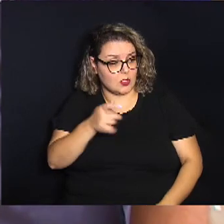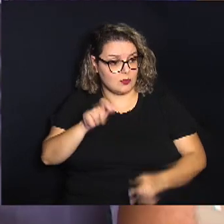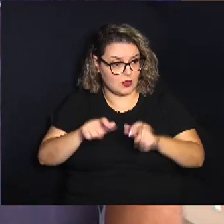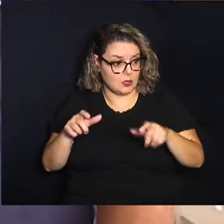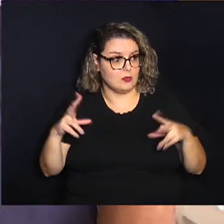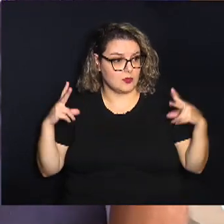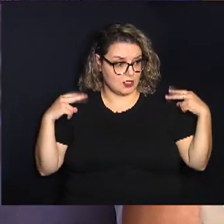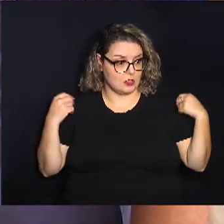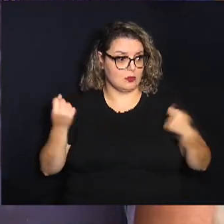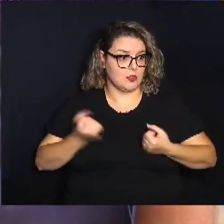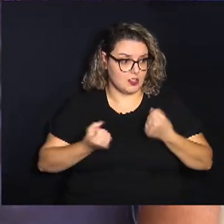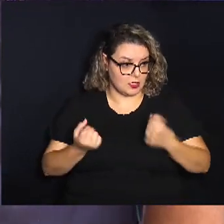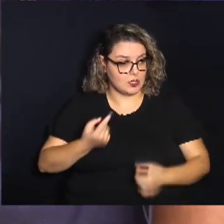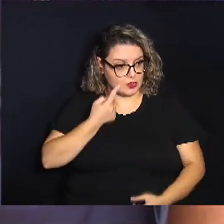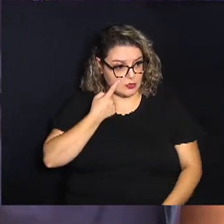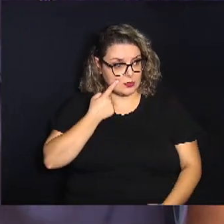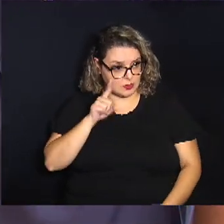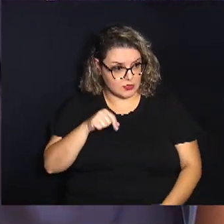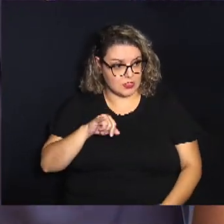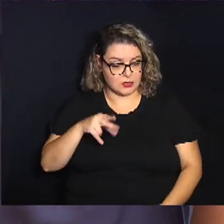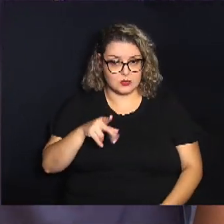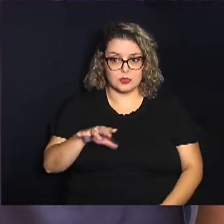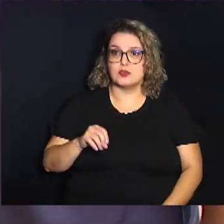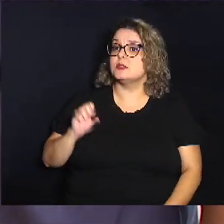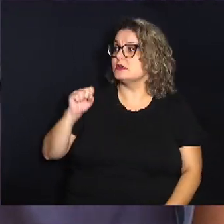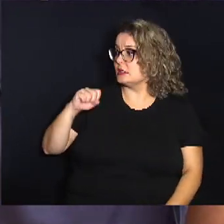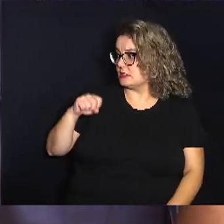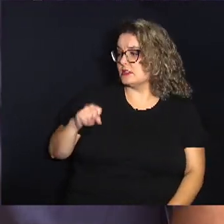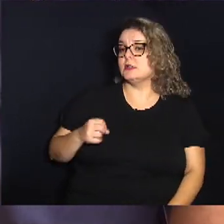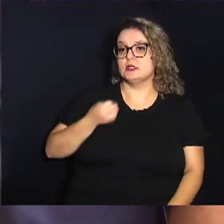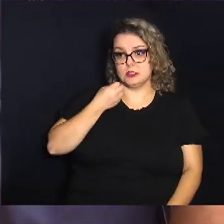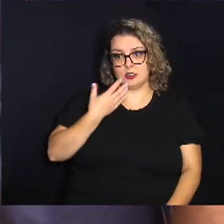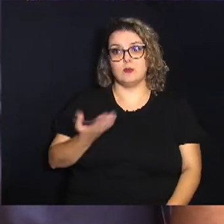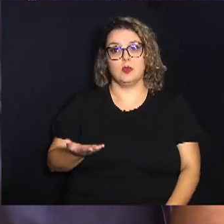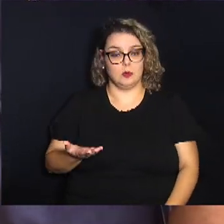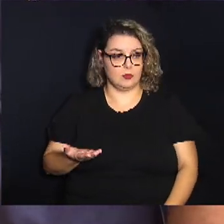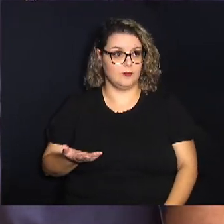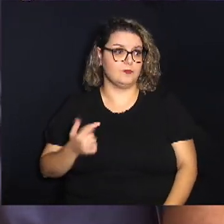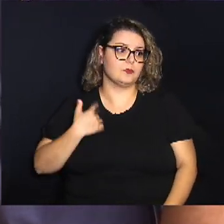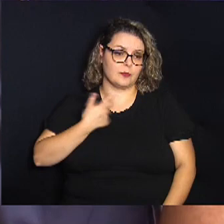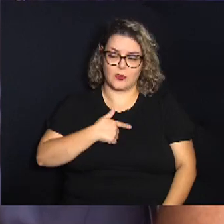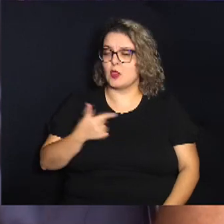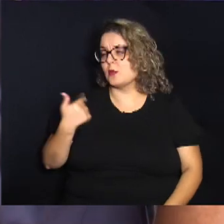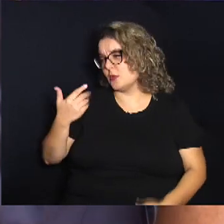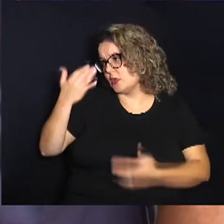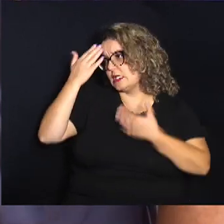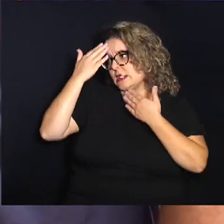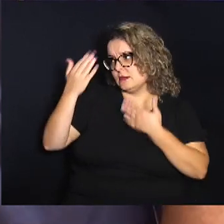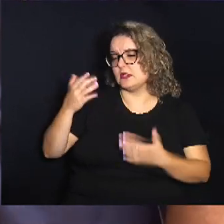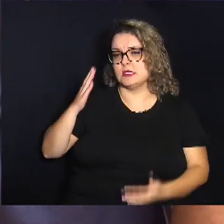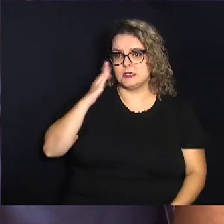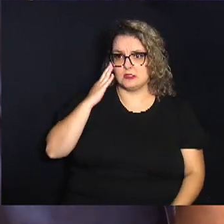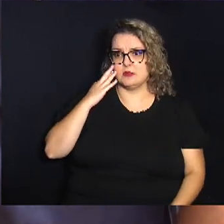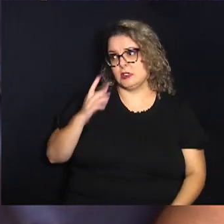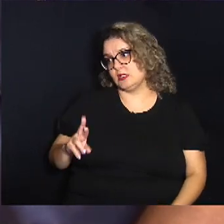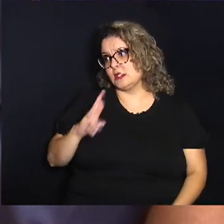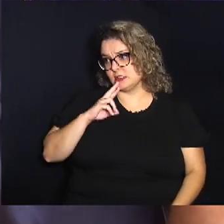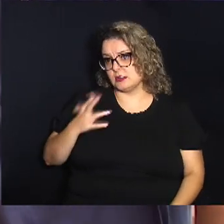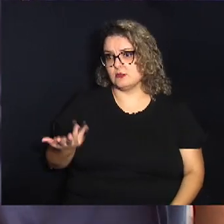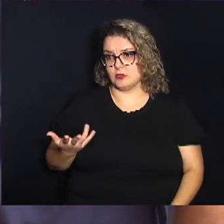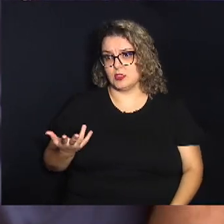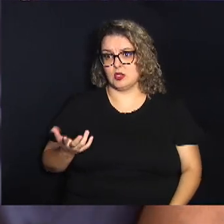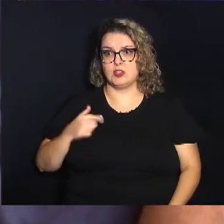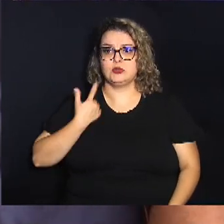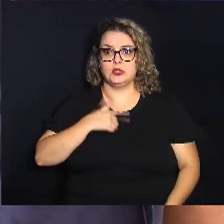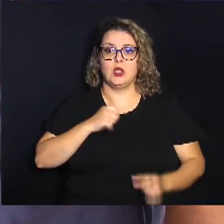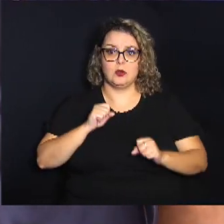motoristas que a gente acabou de ver aí né sim sem dúvida isso é muito bom e para nós é gratificante saber que tem esse retorno né que a gente